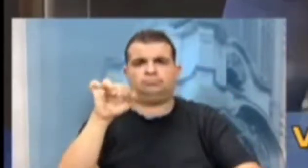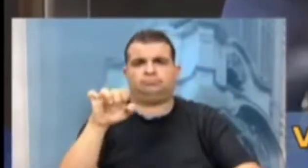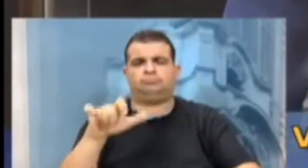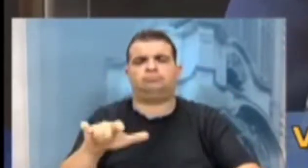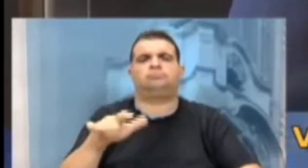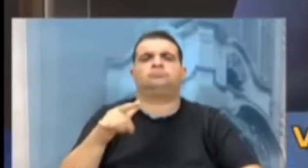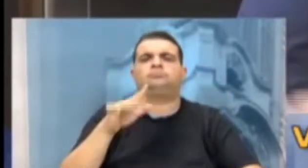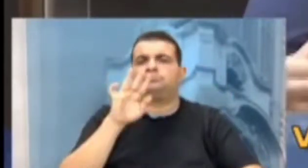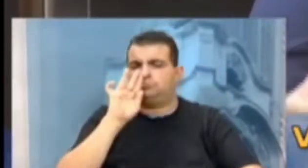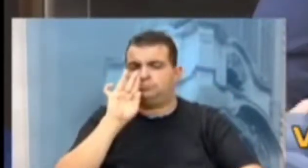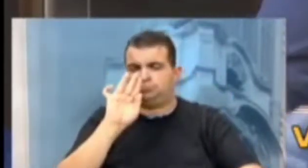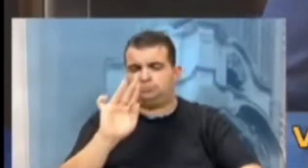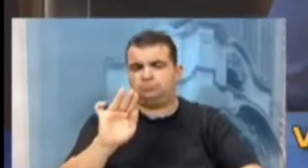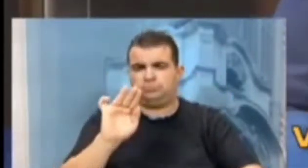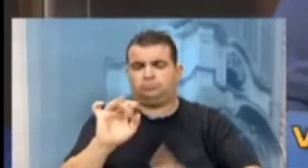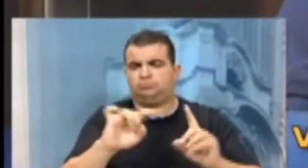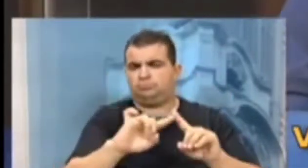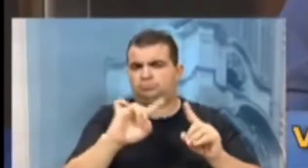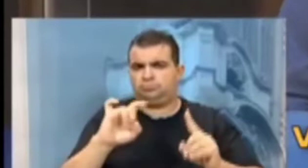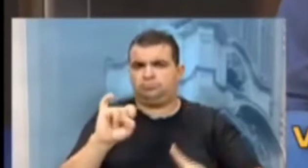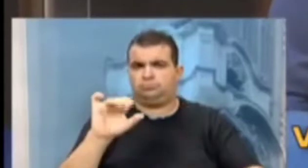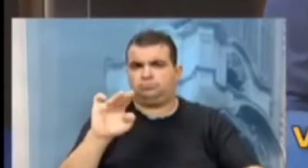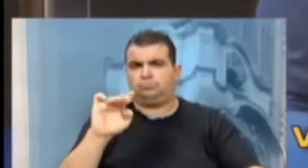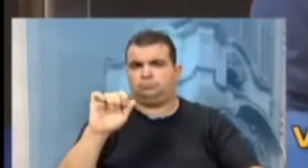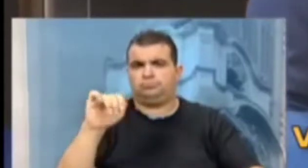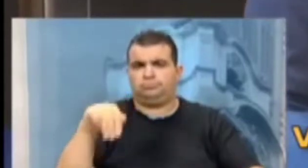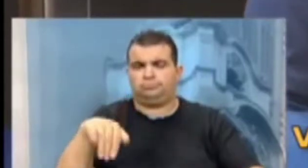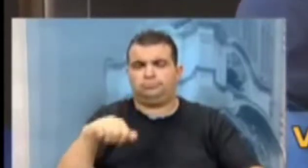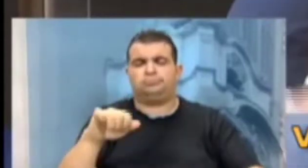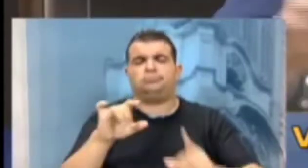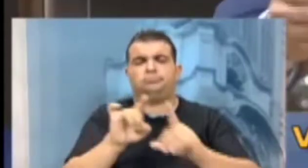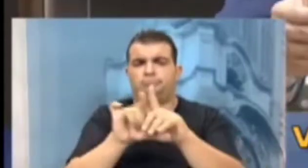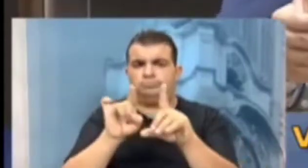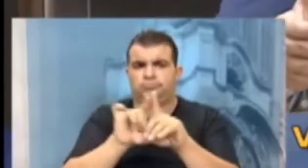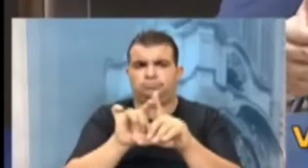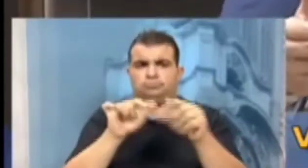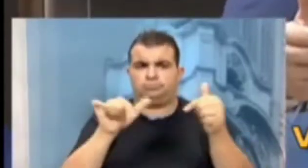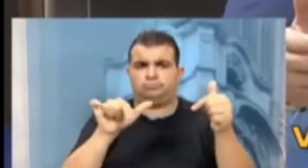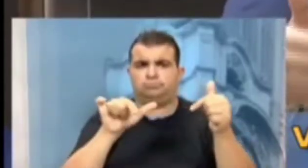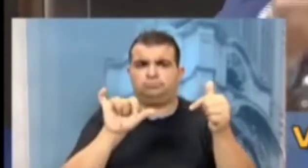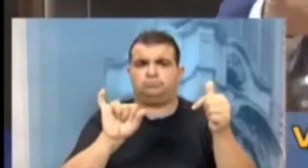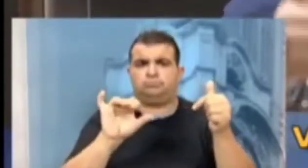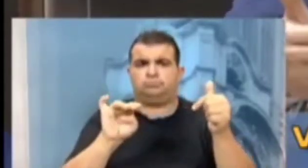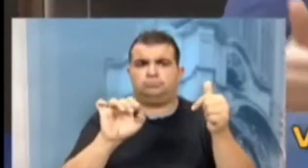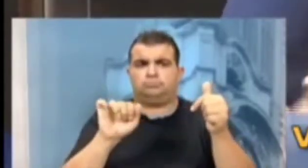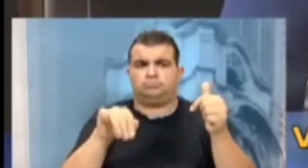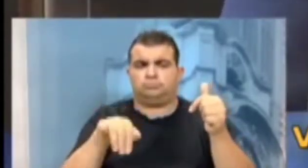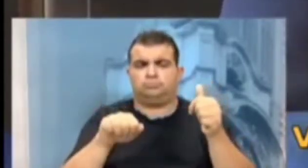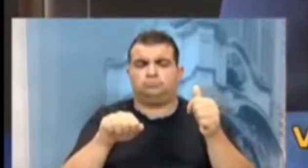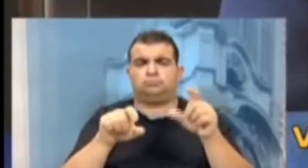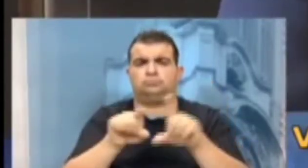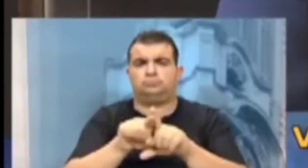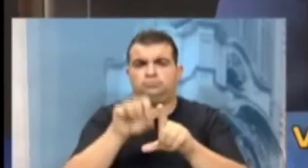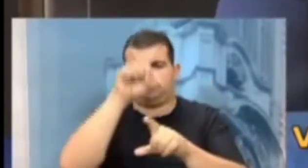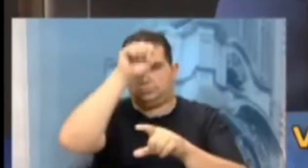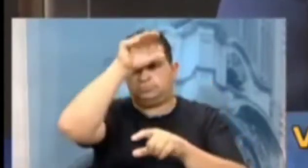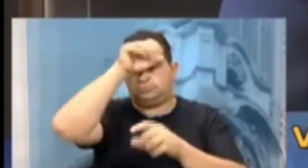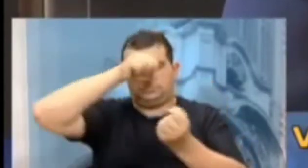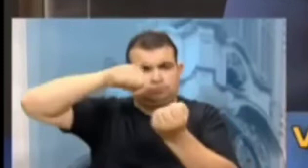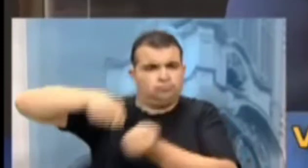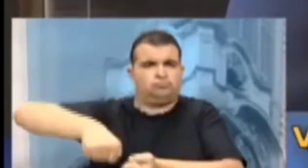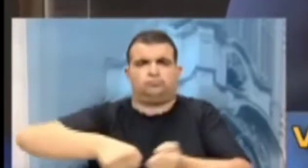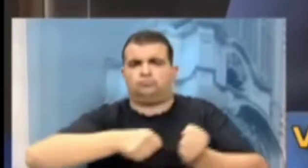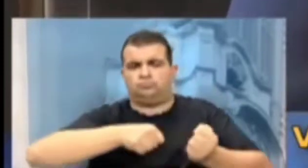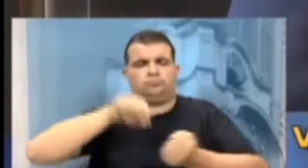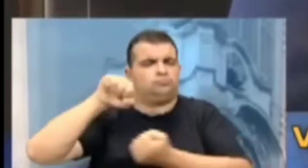prestado pelo Ibama e os servidores do IBAMA o que inclusive um garimpeiro apoiador